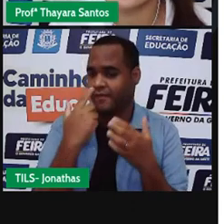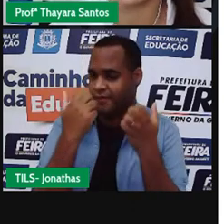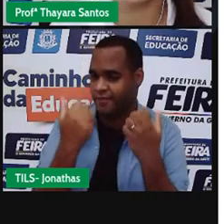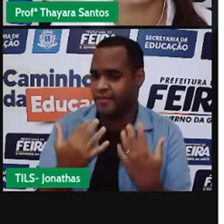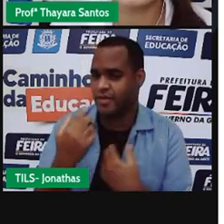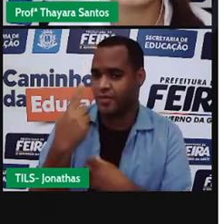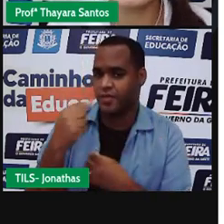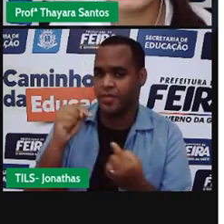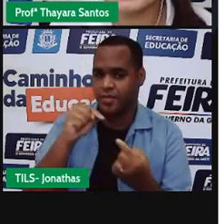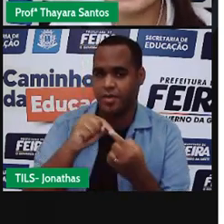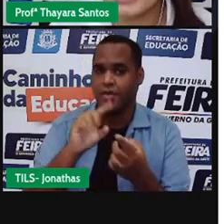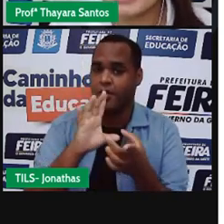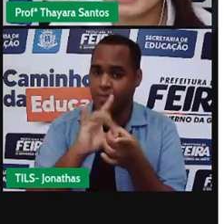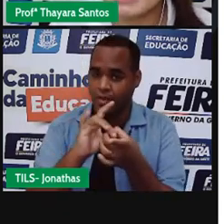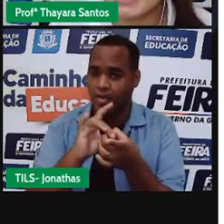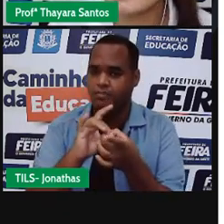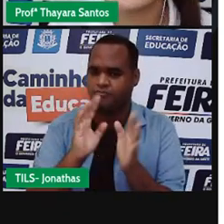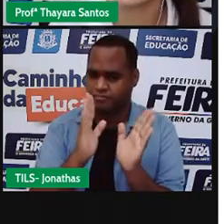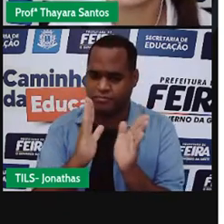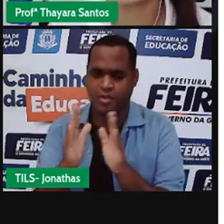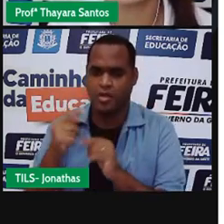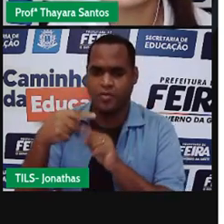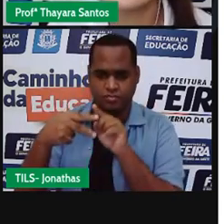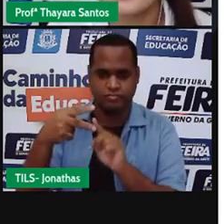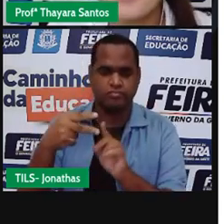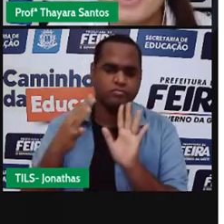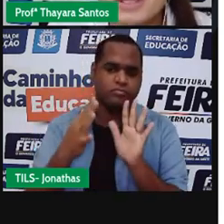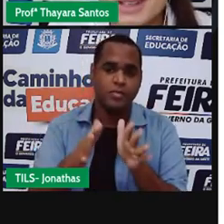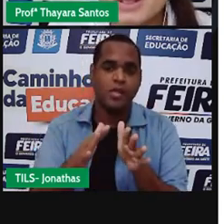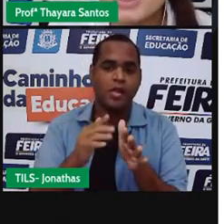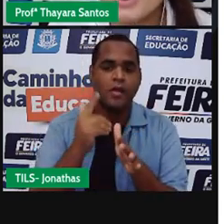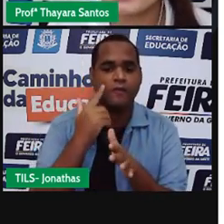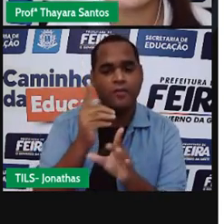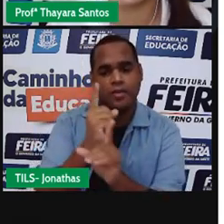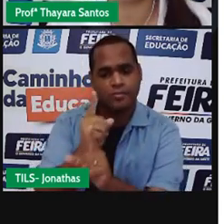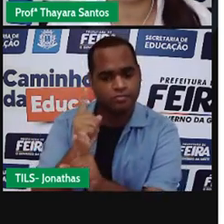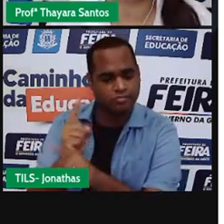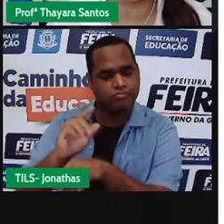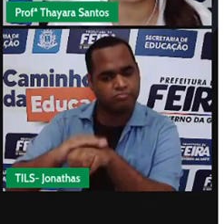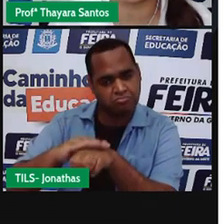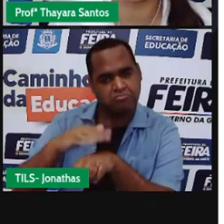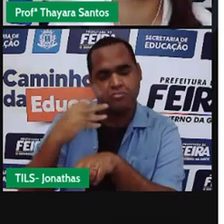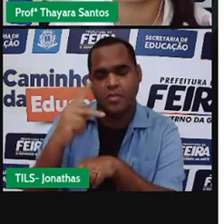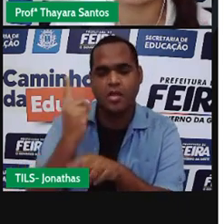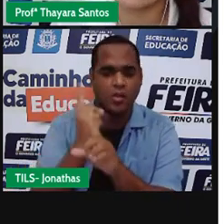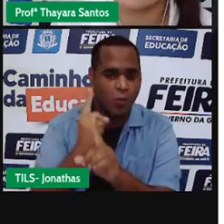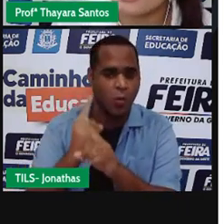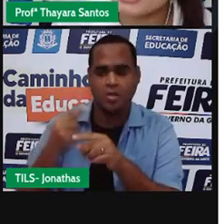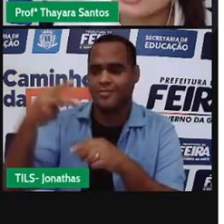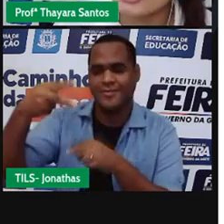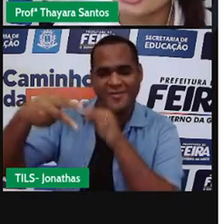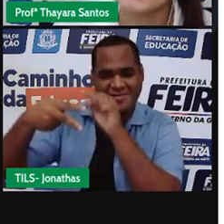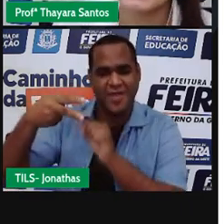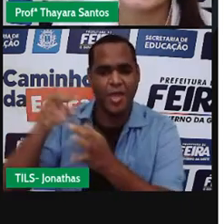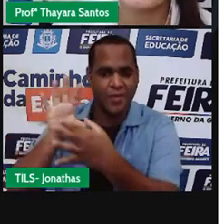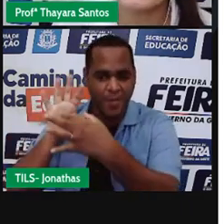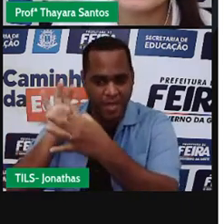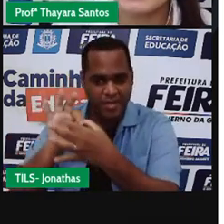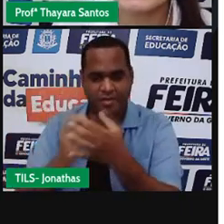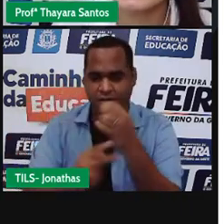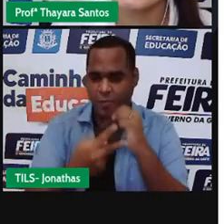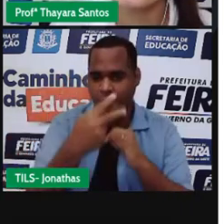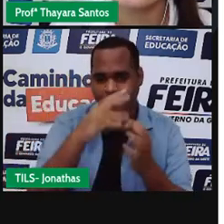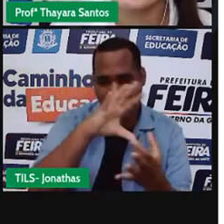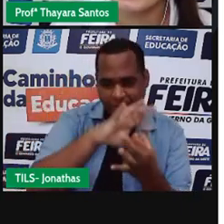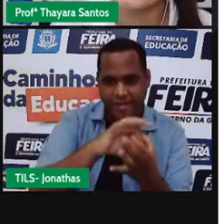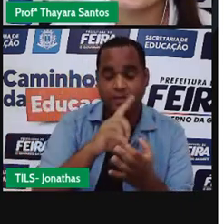de um par e eu não quero dar dos outros, né? Eu quero que vocês encontrem os outros dois pares aqui. Então, eu vou fechar o joguinho e